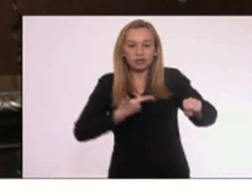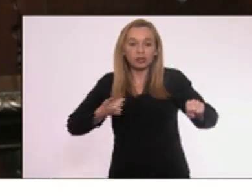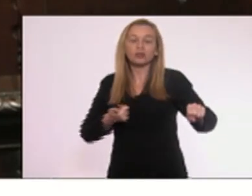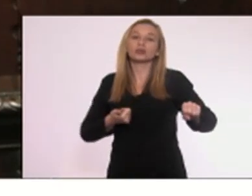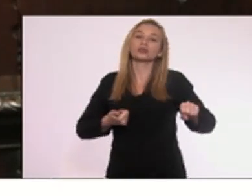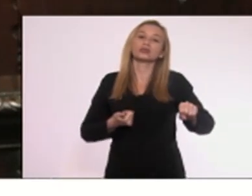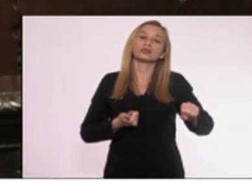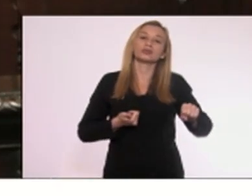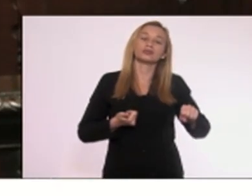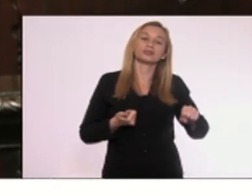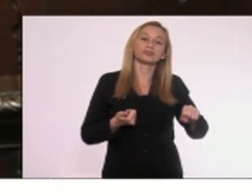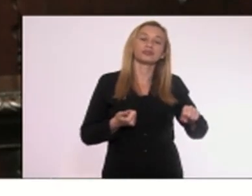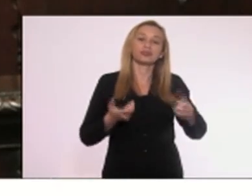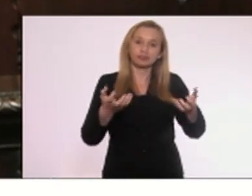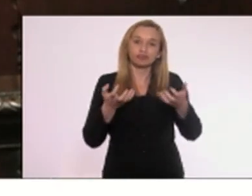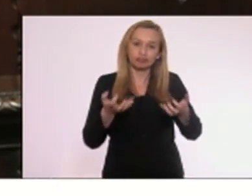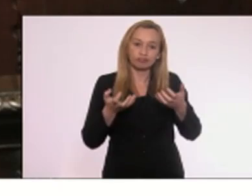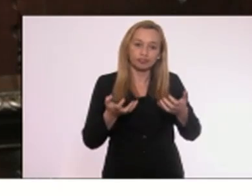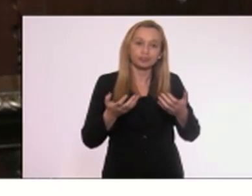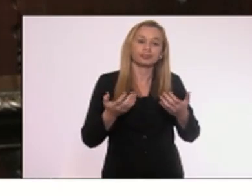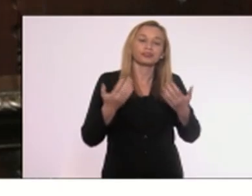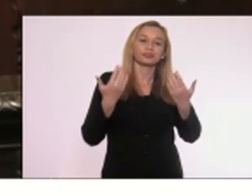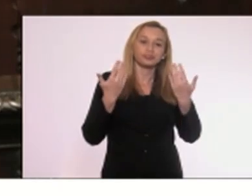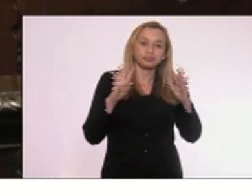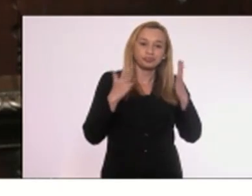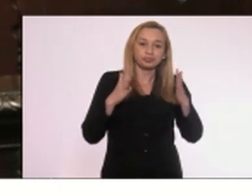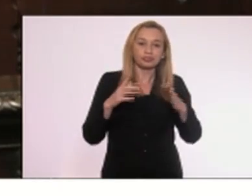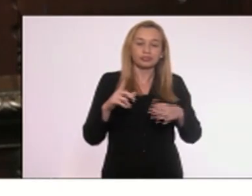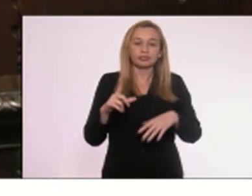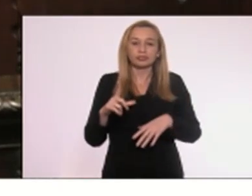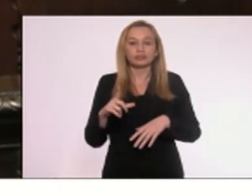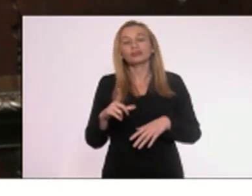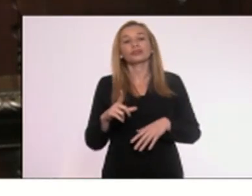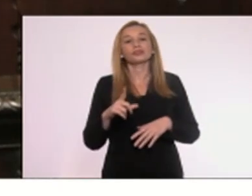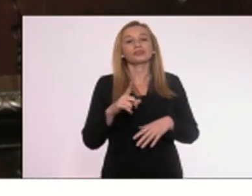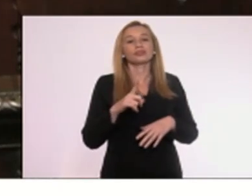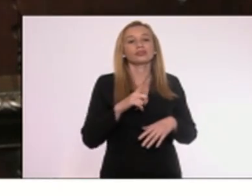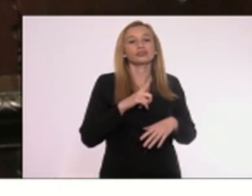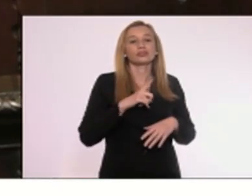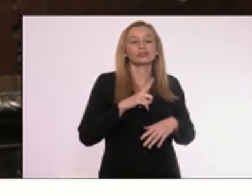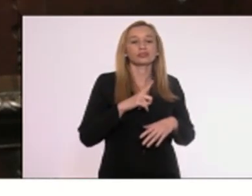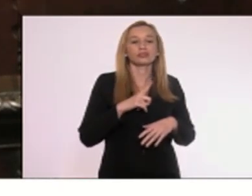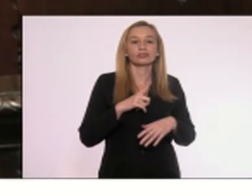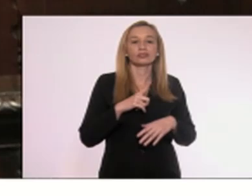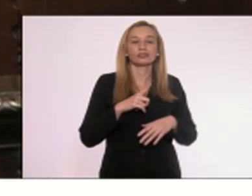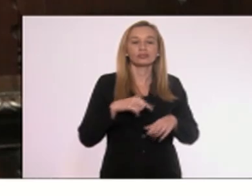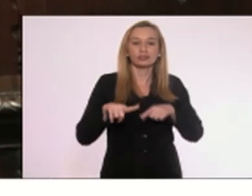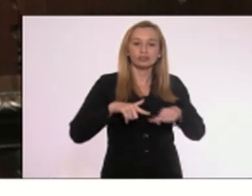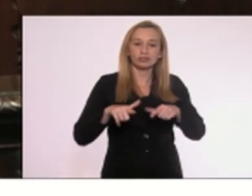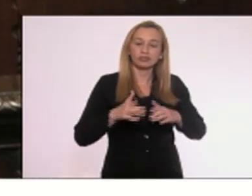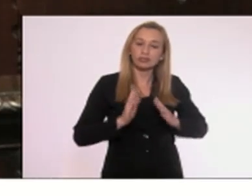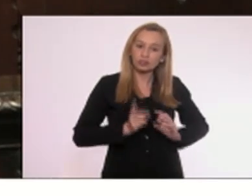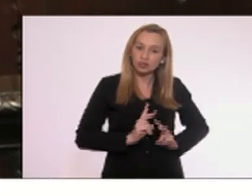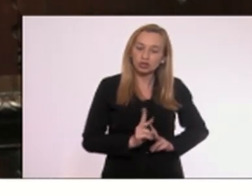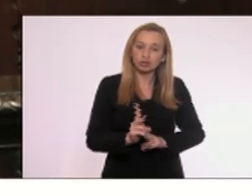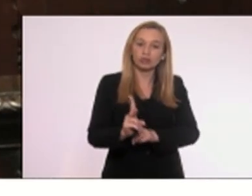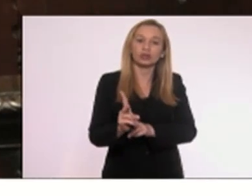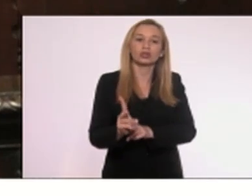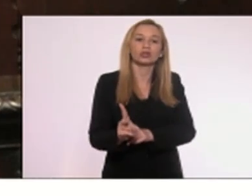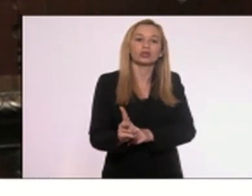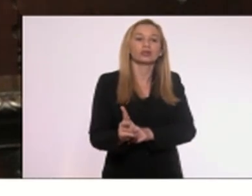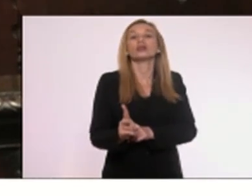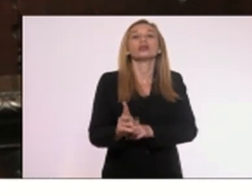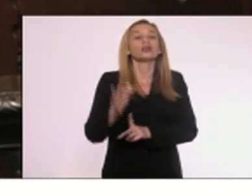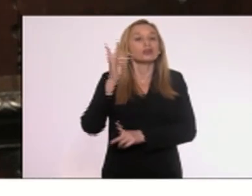Bombeiros. Quero prestar aqui, eu que tenho a missão de dar continuidade ao mandato do meu líder político e senador